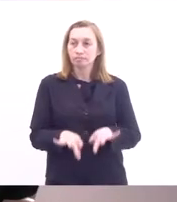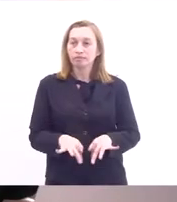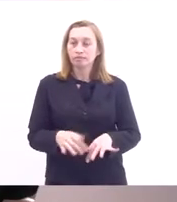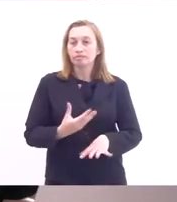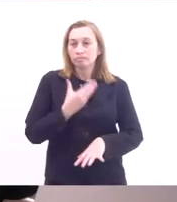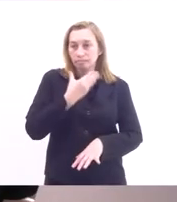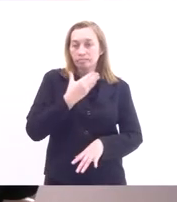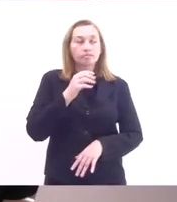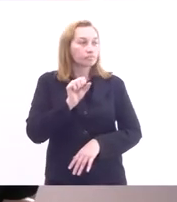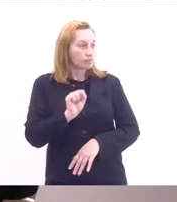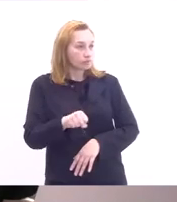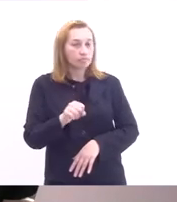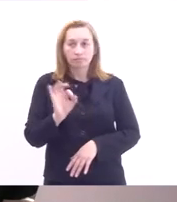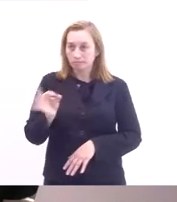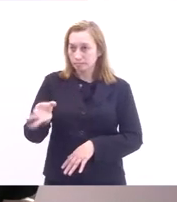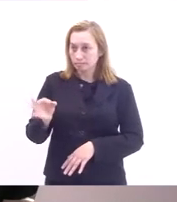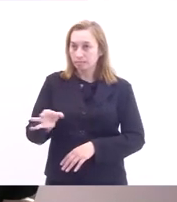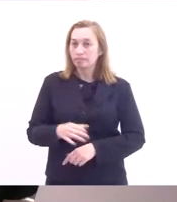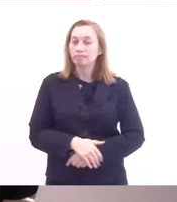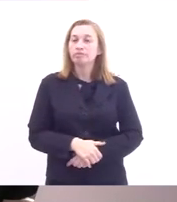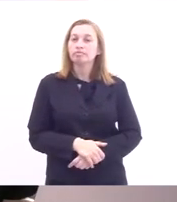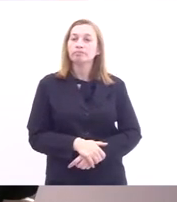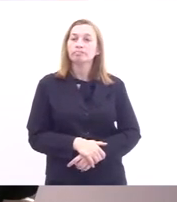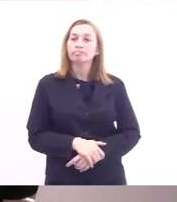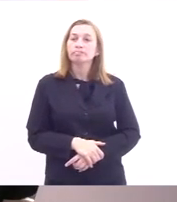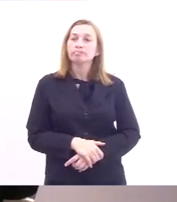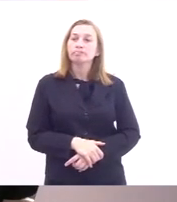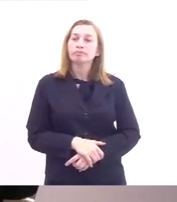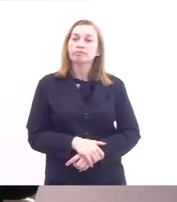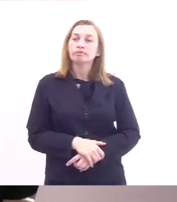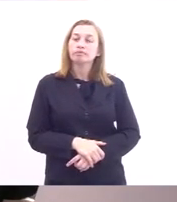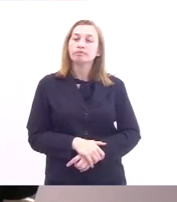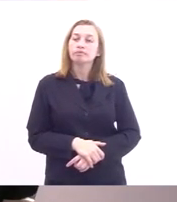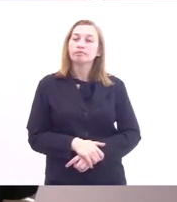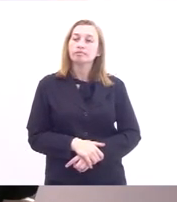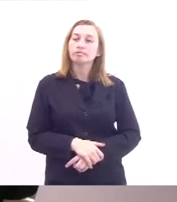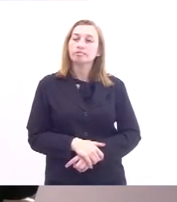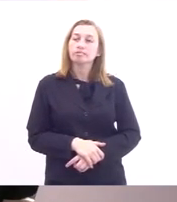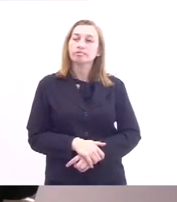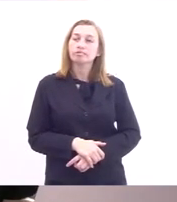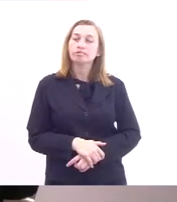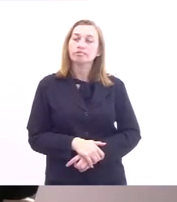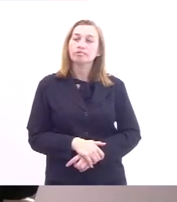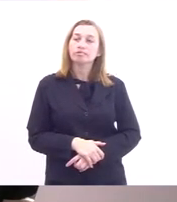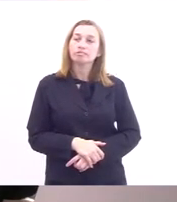dezembro. Isso, exatamente. Esse quadrinho final aqui, a senhora pegou